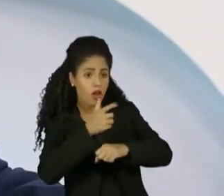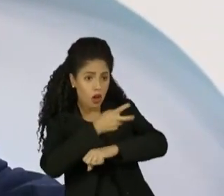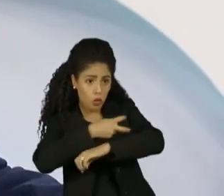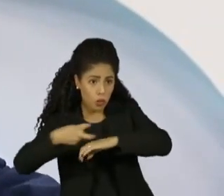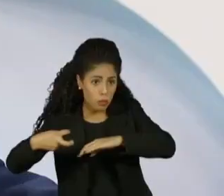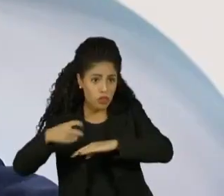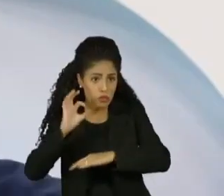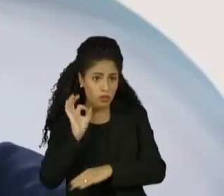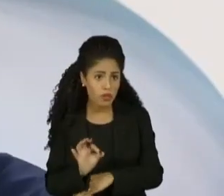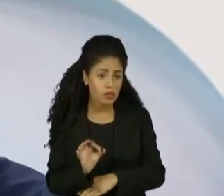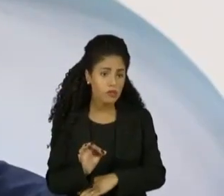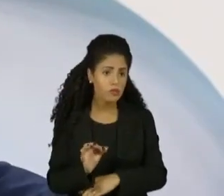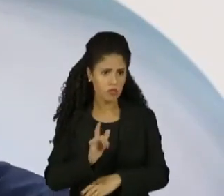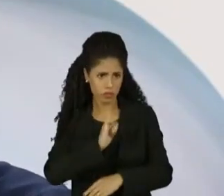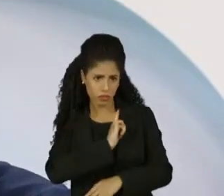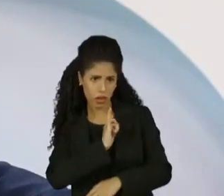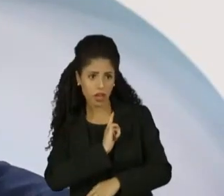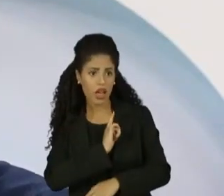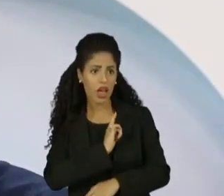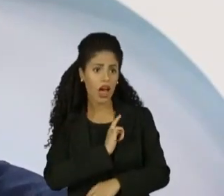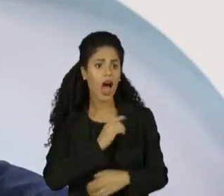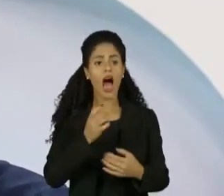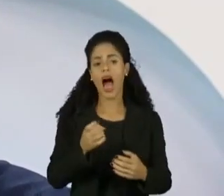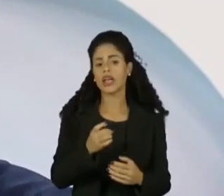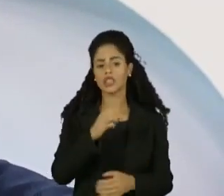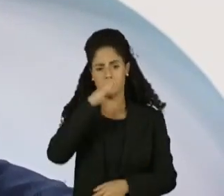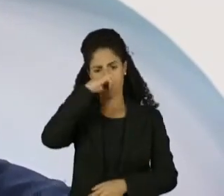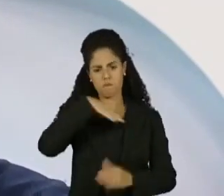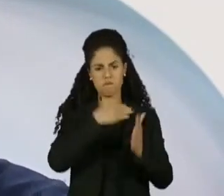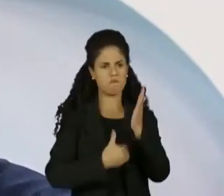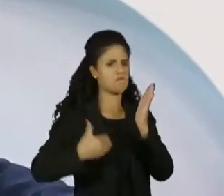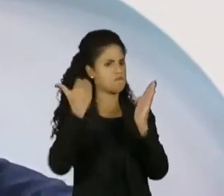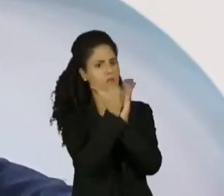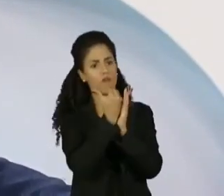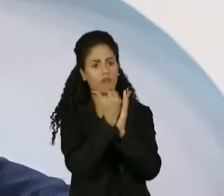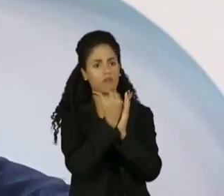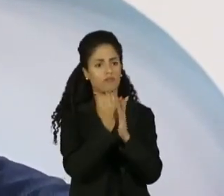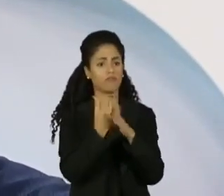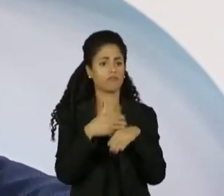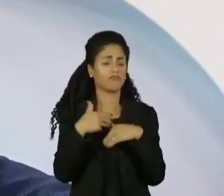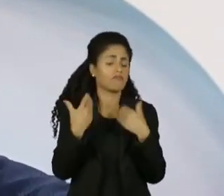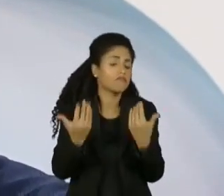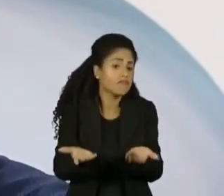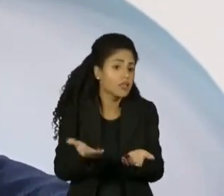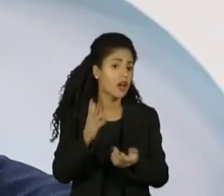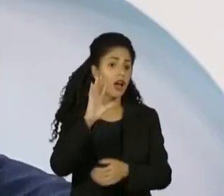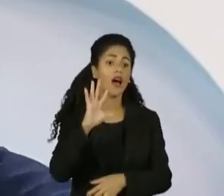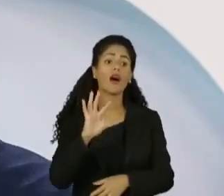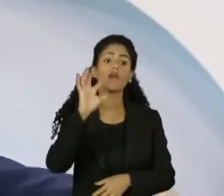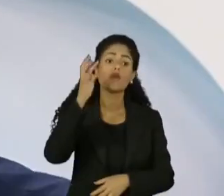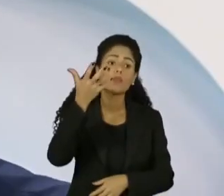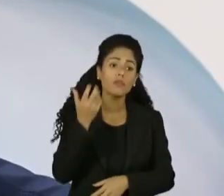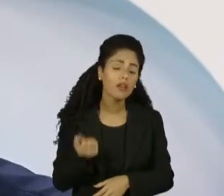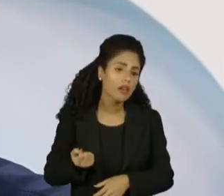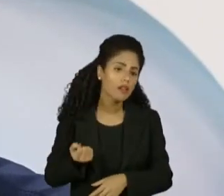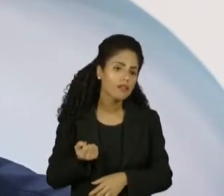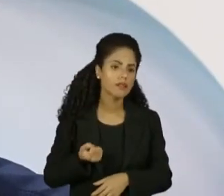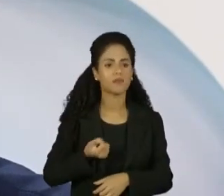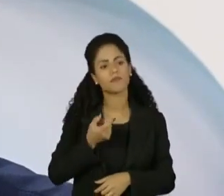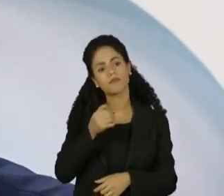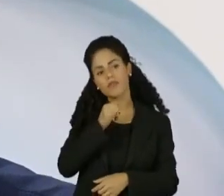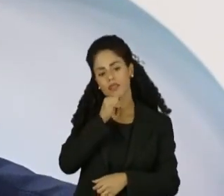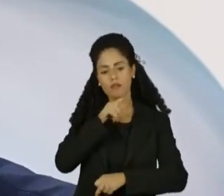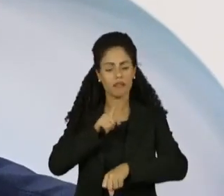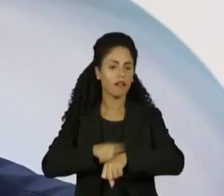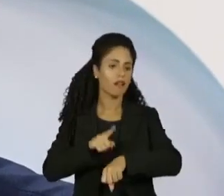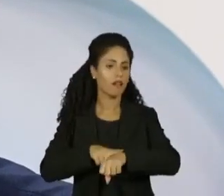seja resolvido. Não é só você ter o abuso de autoridade. O abuso de autoridade, na minha opinião, acontece. Na hora, por exemplo, que o Congresso